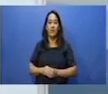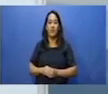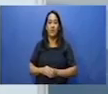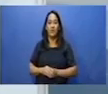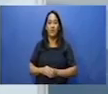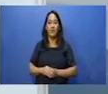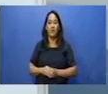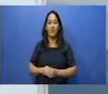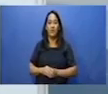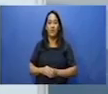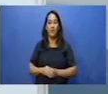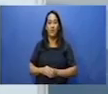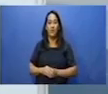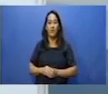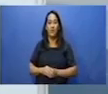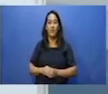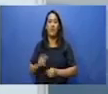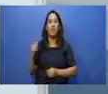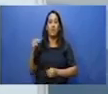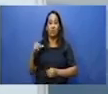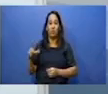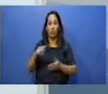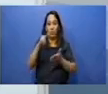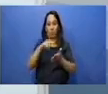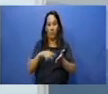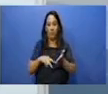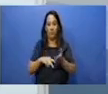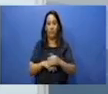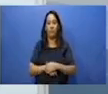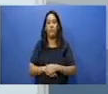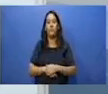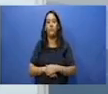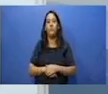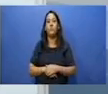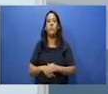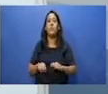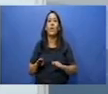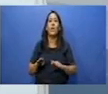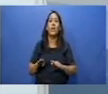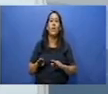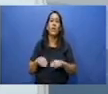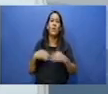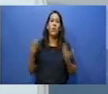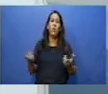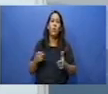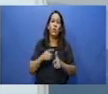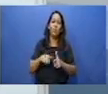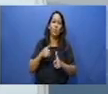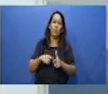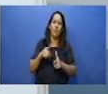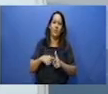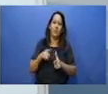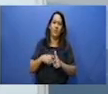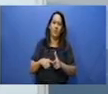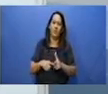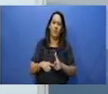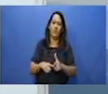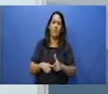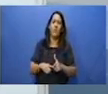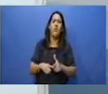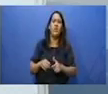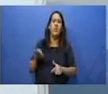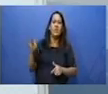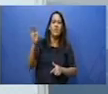no Paraguai e viajou para a Argentina. E aí, qual que é o problema? Esses insetos machucam as